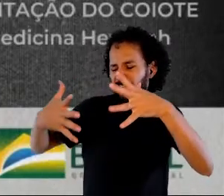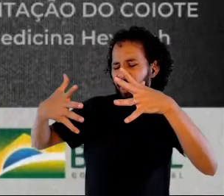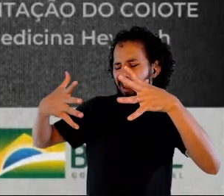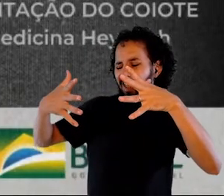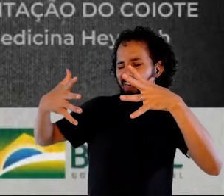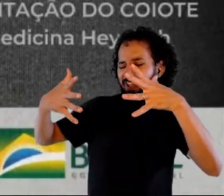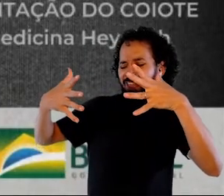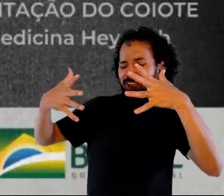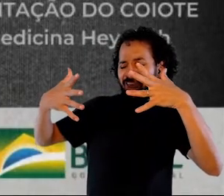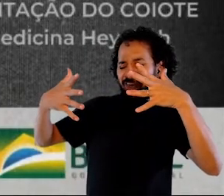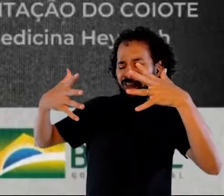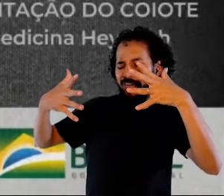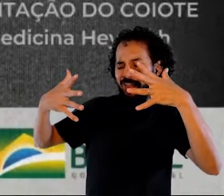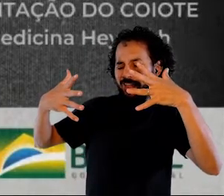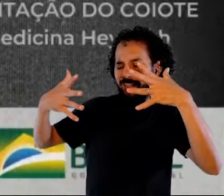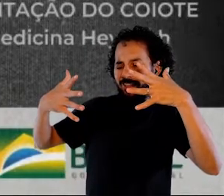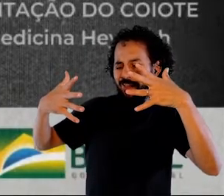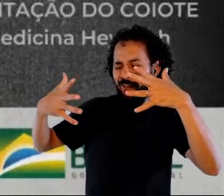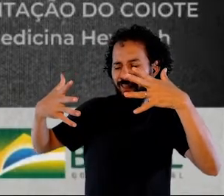pedaços.